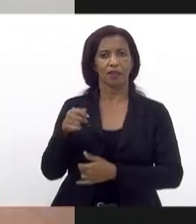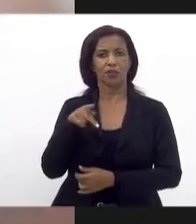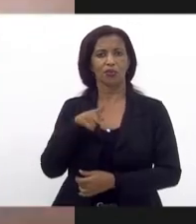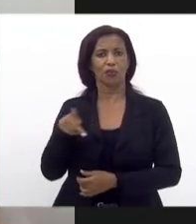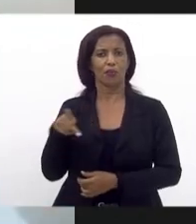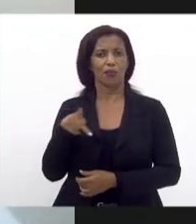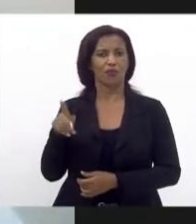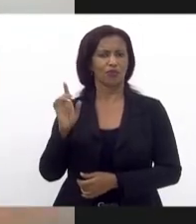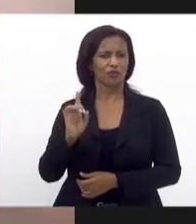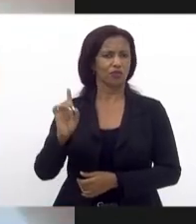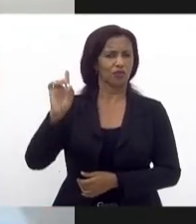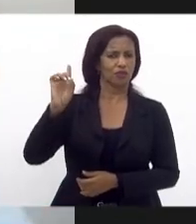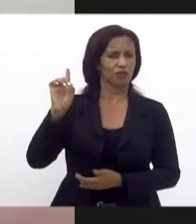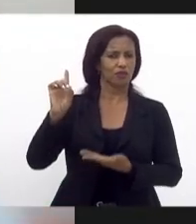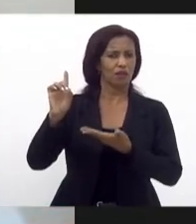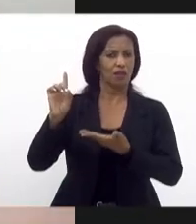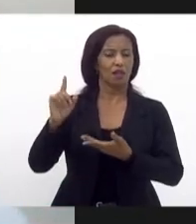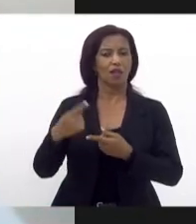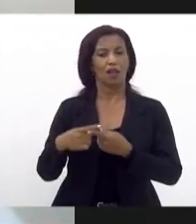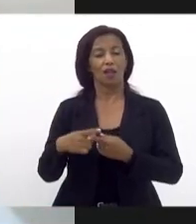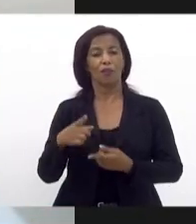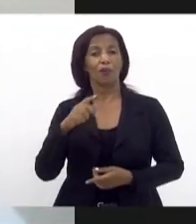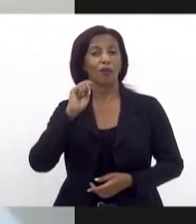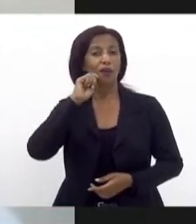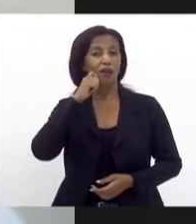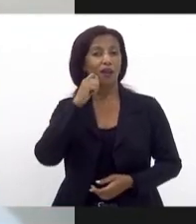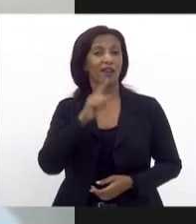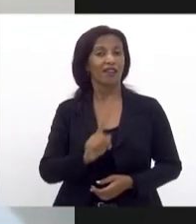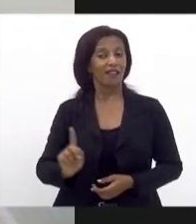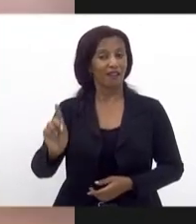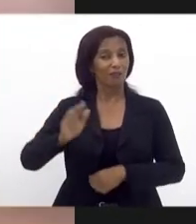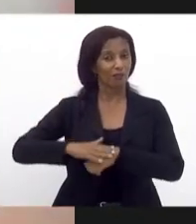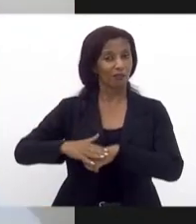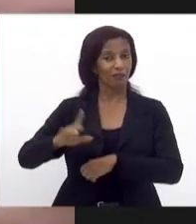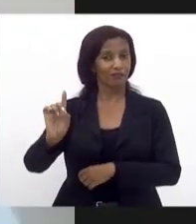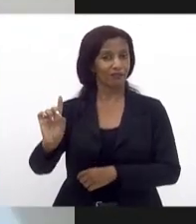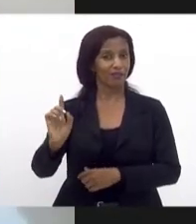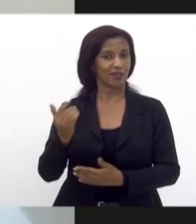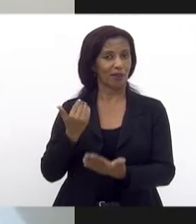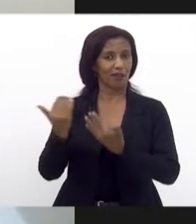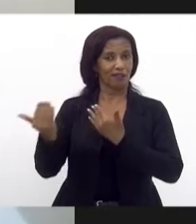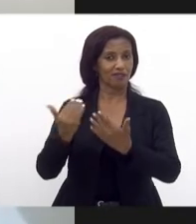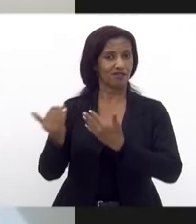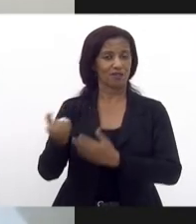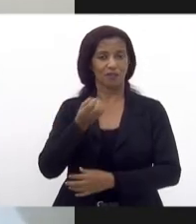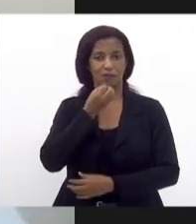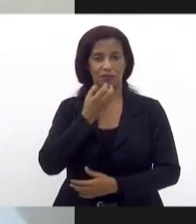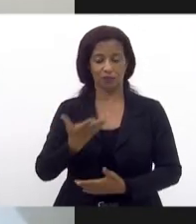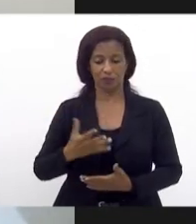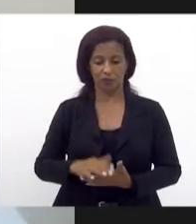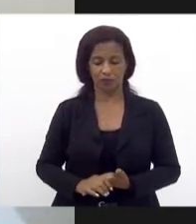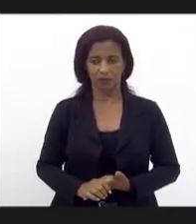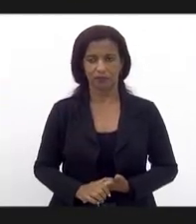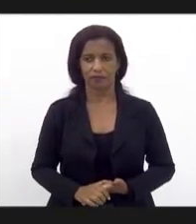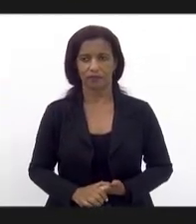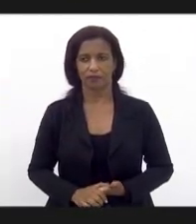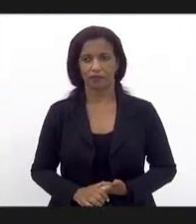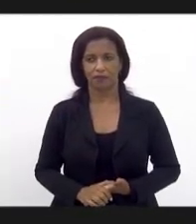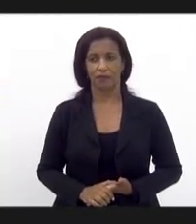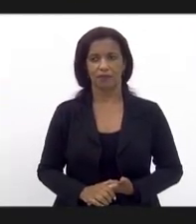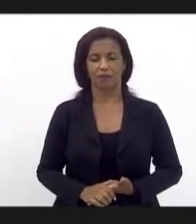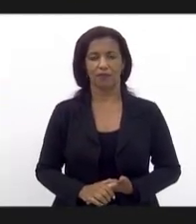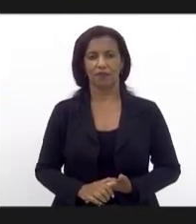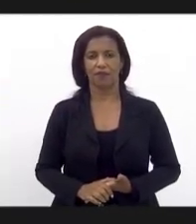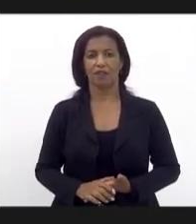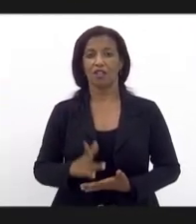Deus, é porque o Eduardo Paes é o Deus, a gente tem um bom relacionamento com ele. Quero citar aqui... Eu não falei aqui nada que você é professor